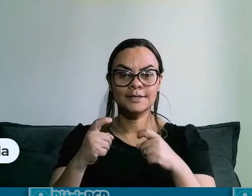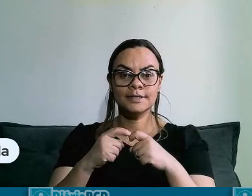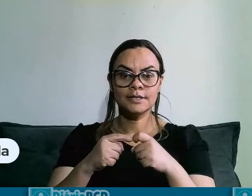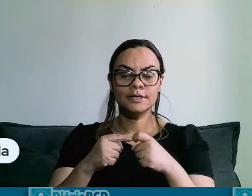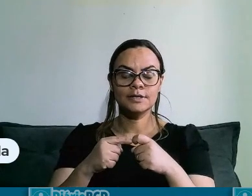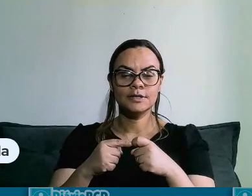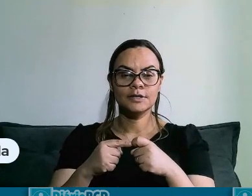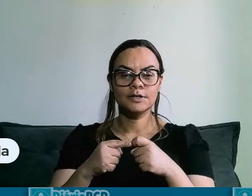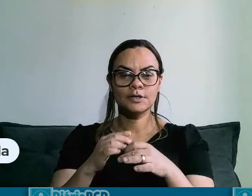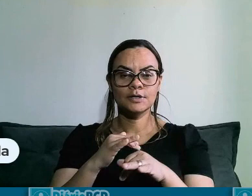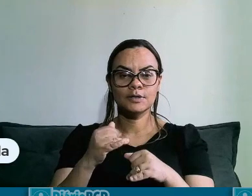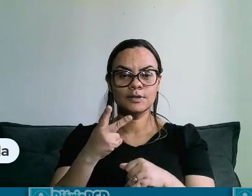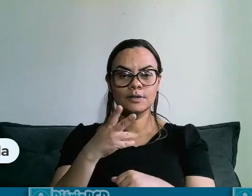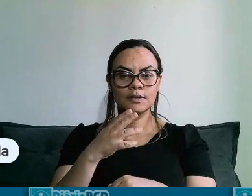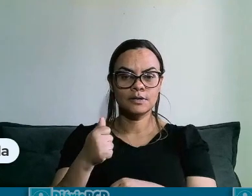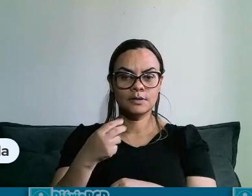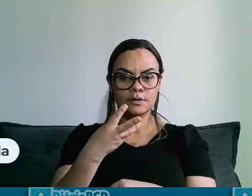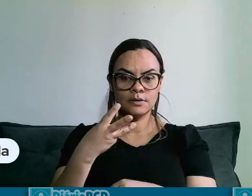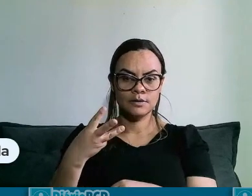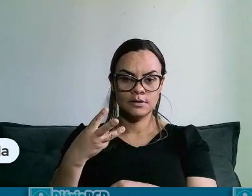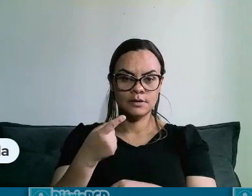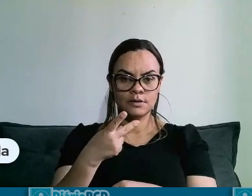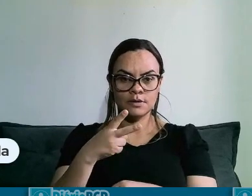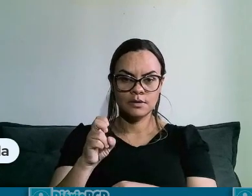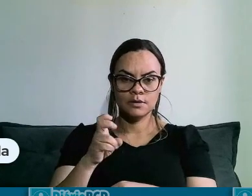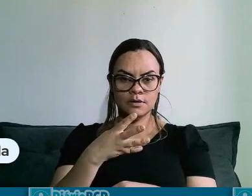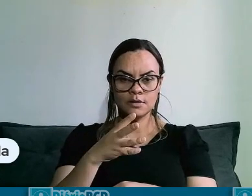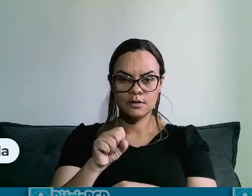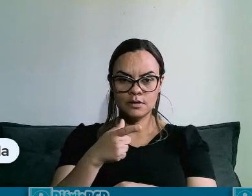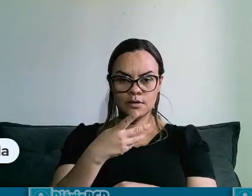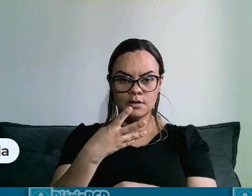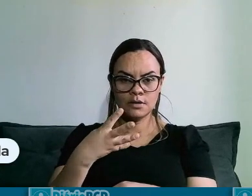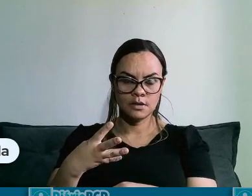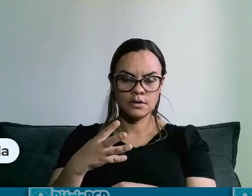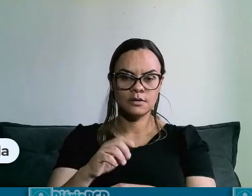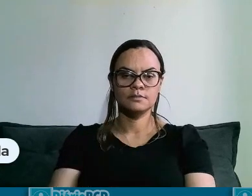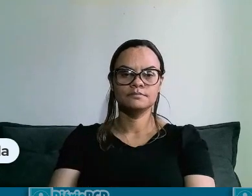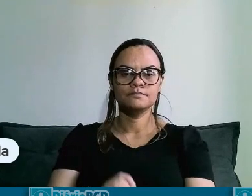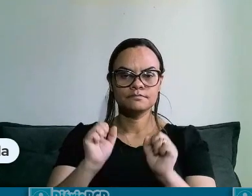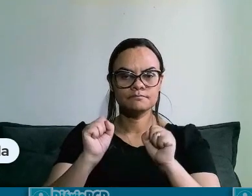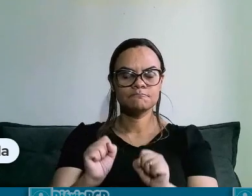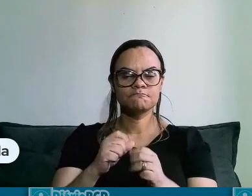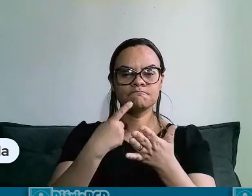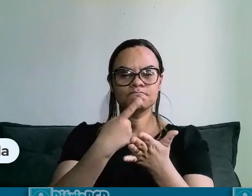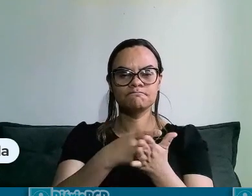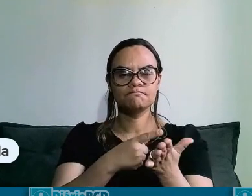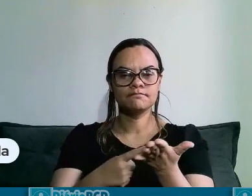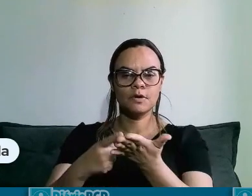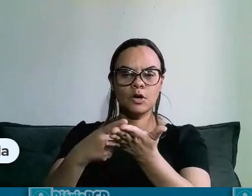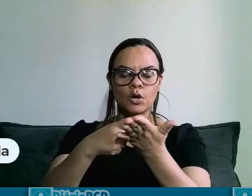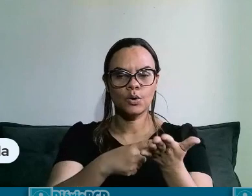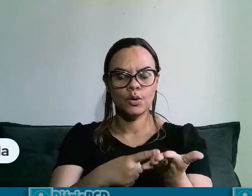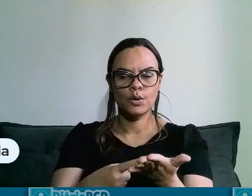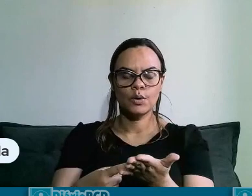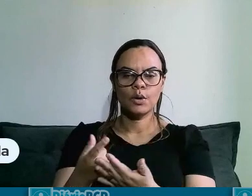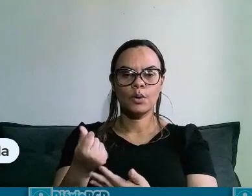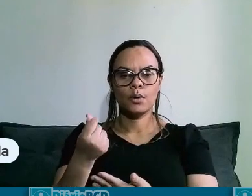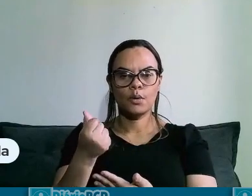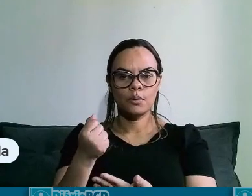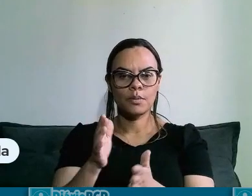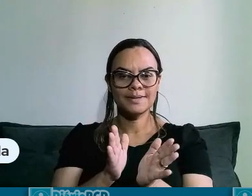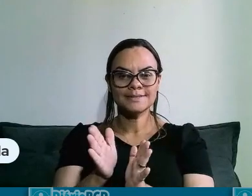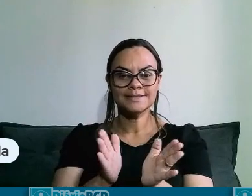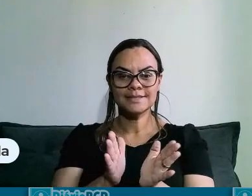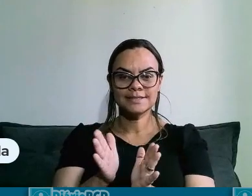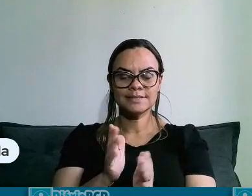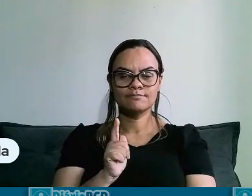é o telefone 41 33 12 5414, em que eles podem também agendar as consultas a preços populares também. E como você